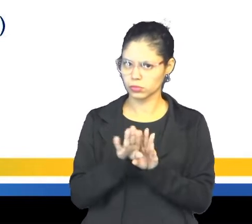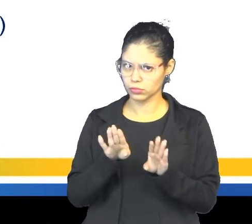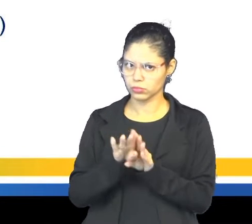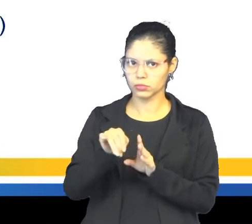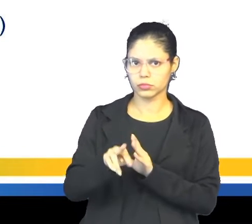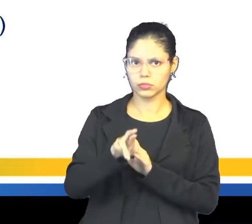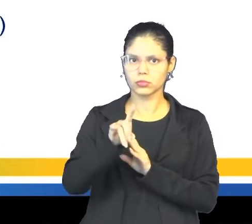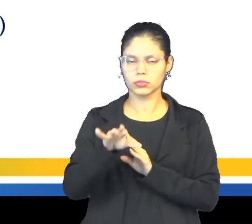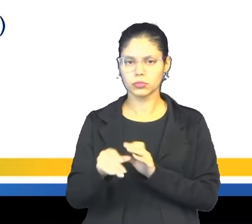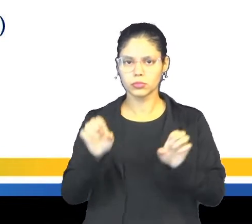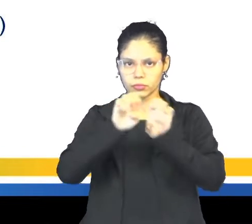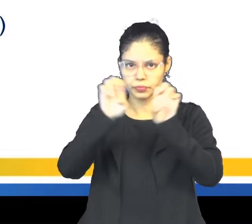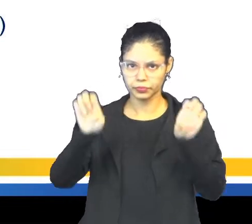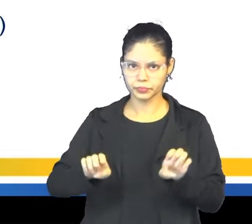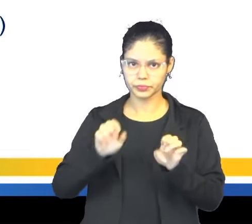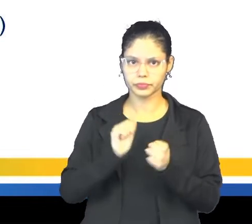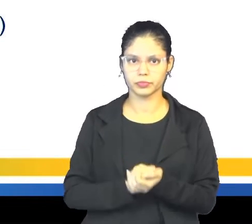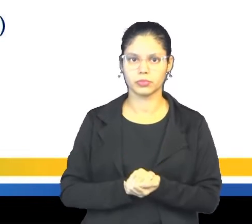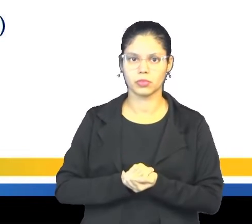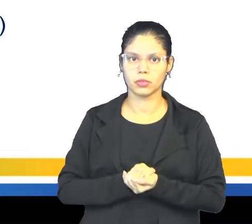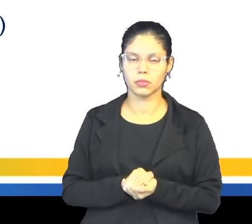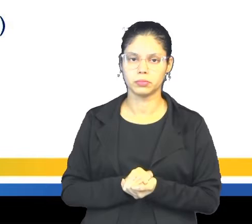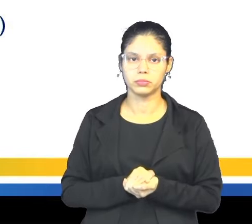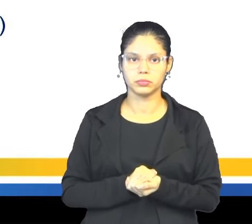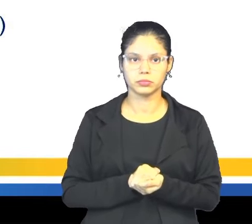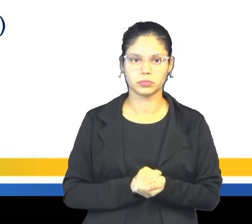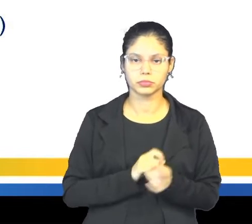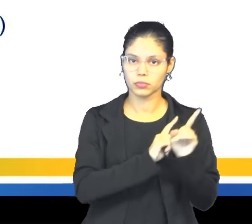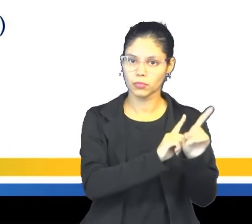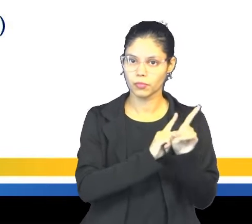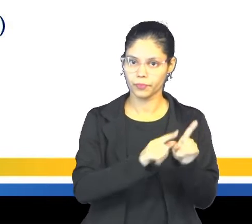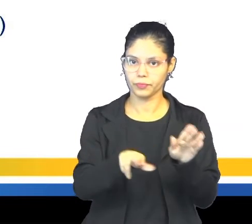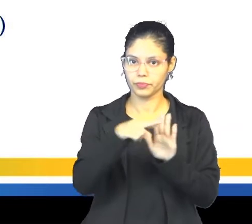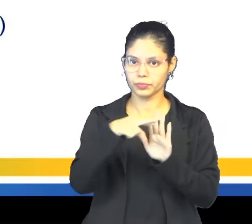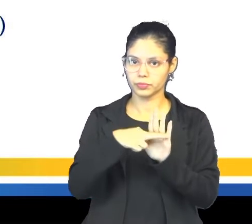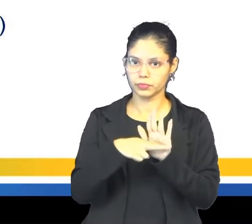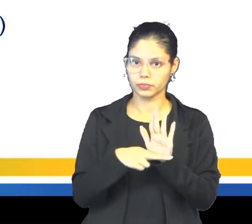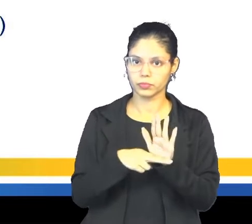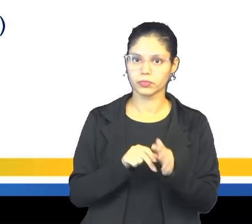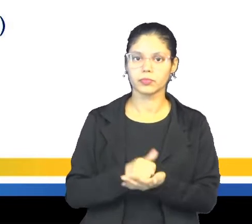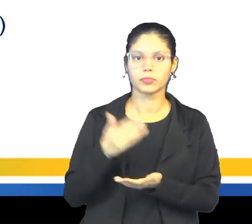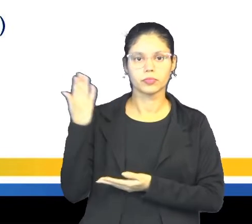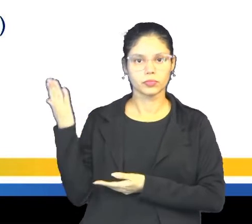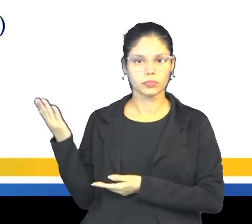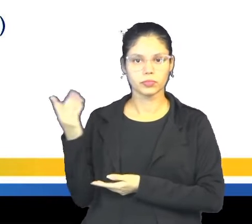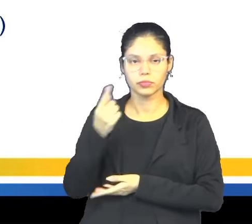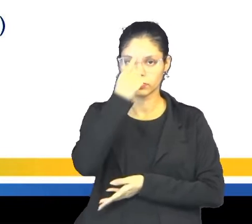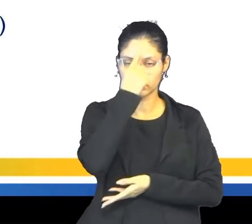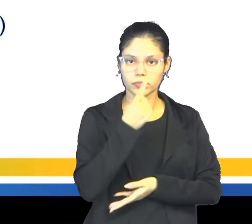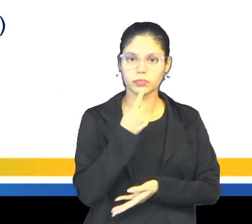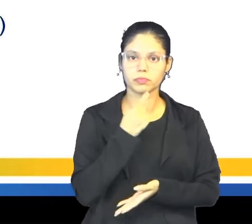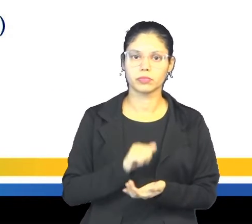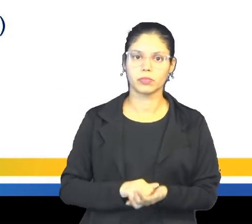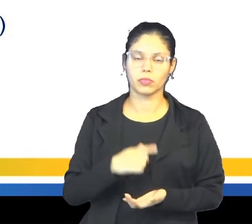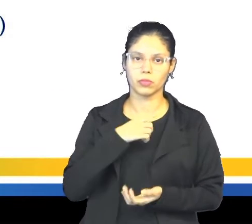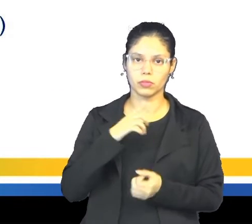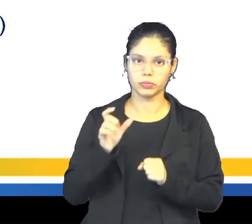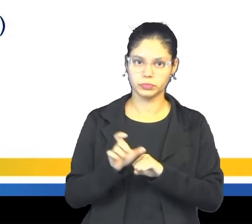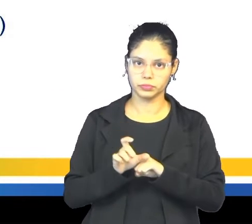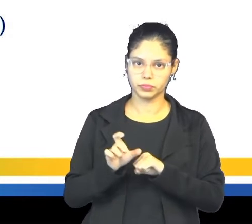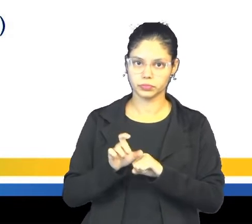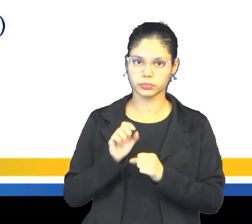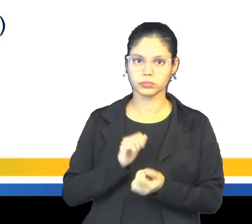a estrutura. O will na forma negativa segue a seguinte estrutura, observem lá na imagem. Nós temos o